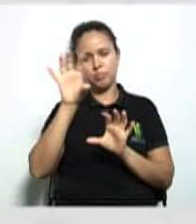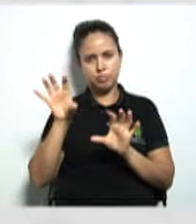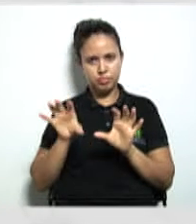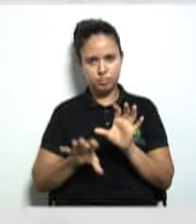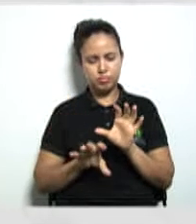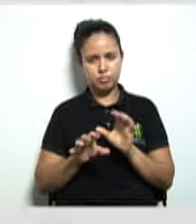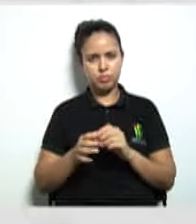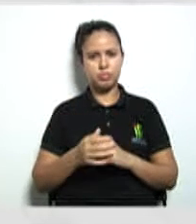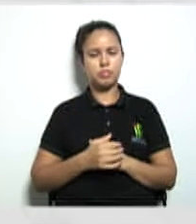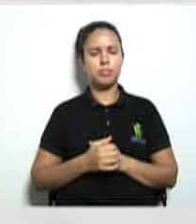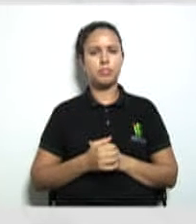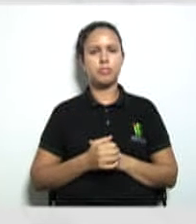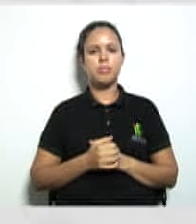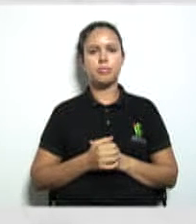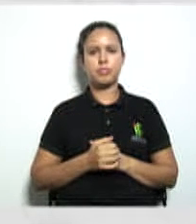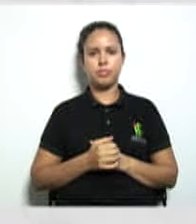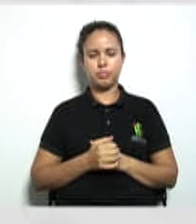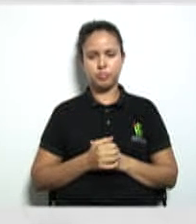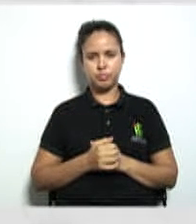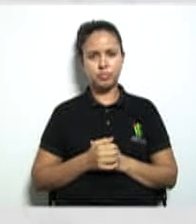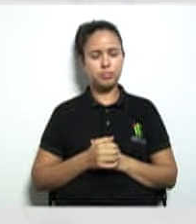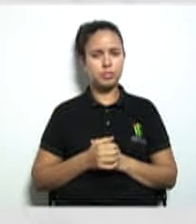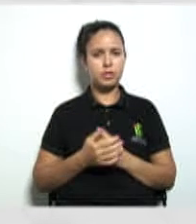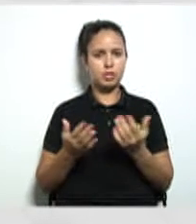possam entender o que significa.